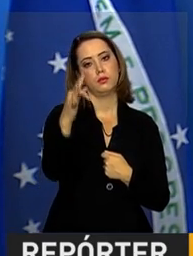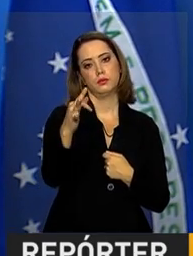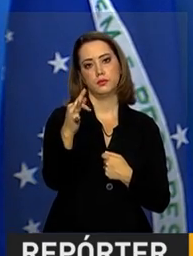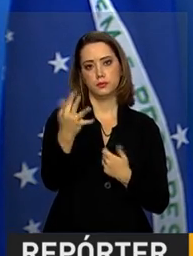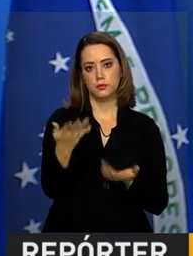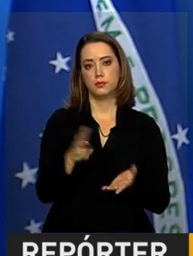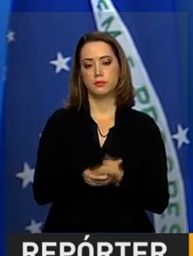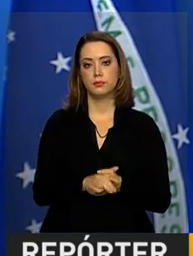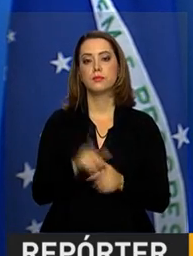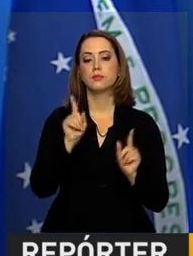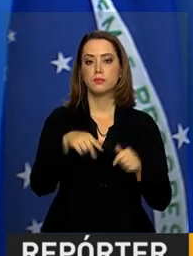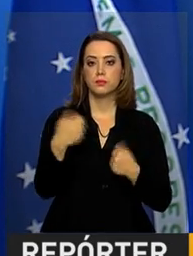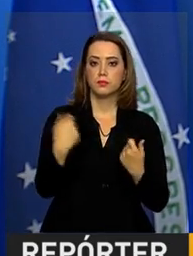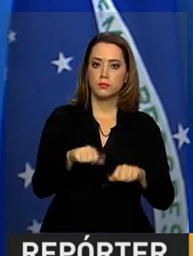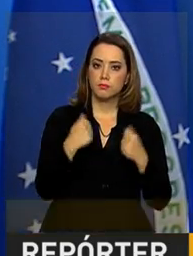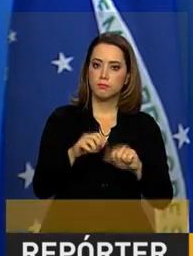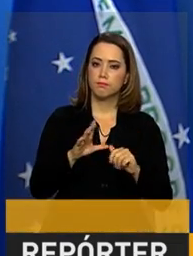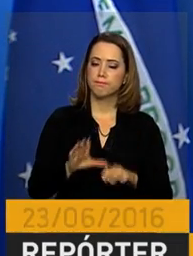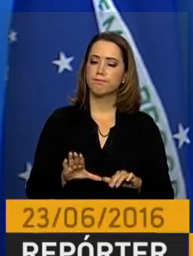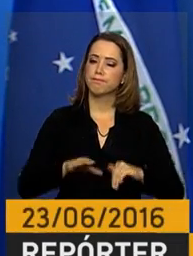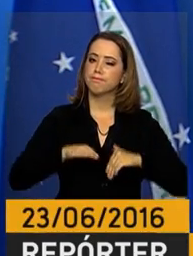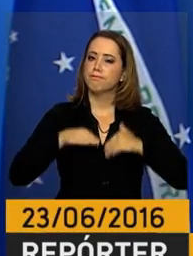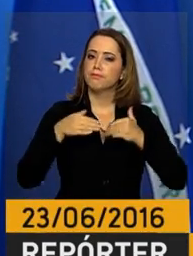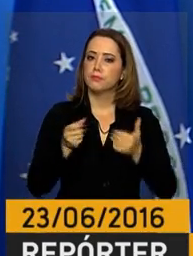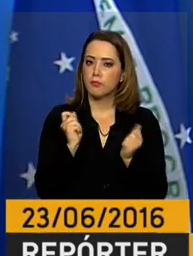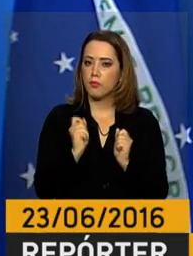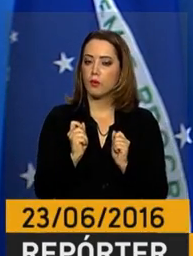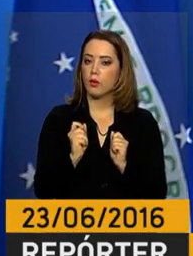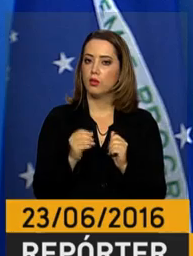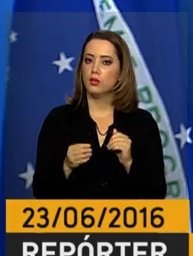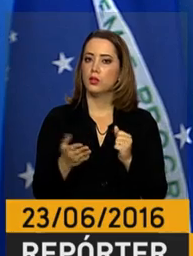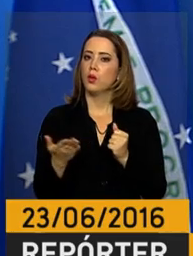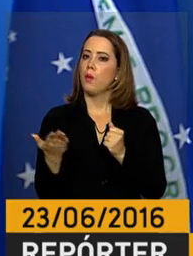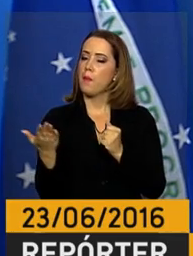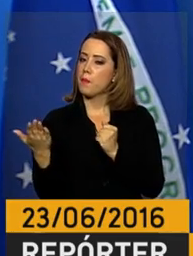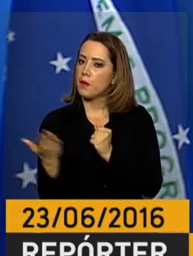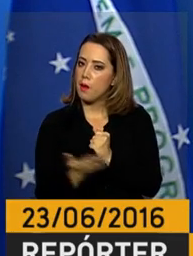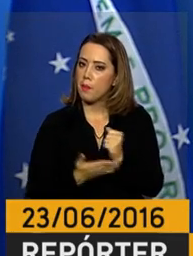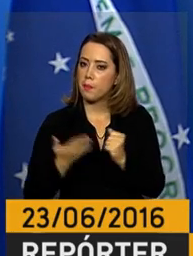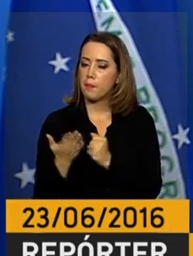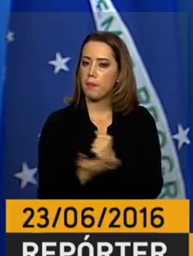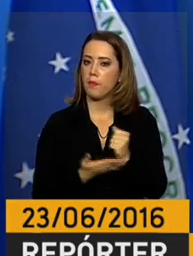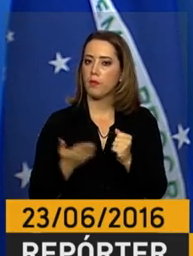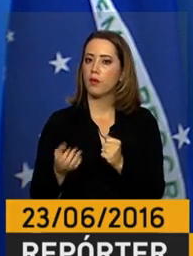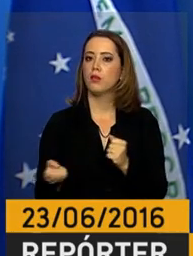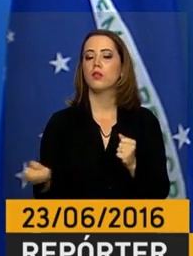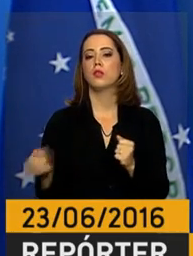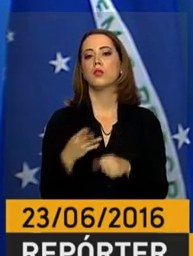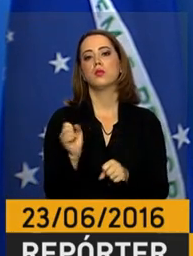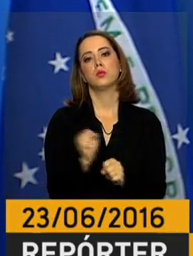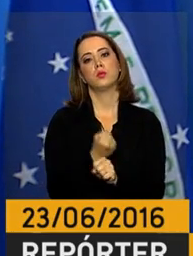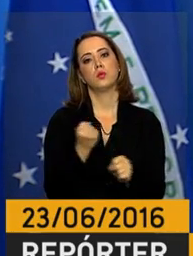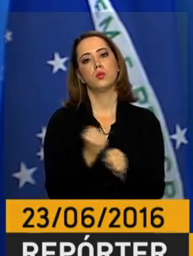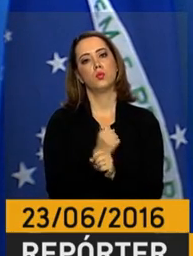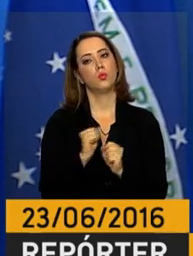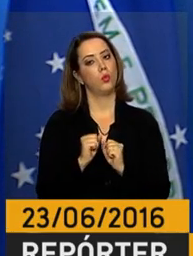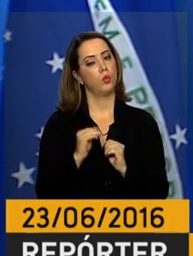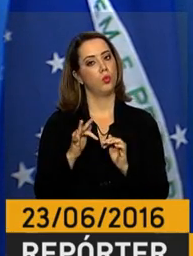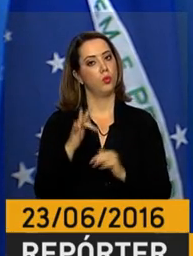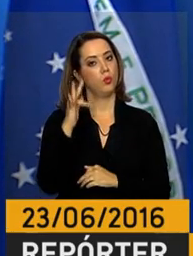futuro preciso empenho para formar os alicerces do reencontro com a prosperidade